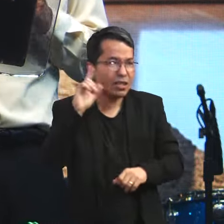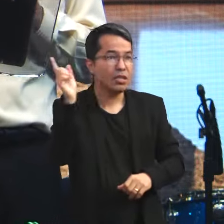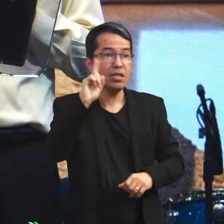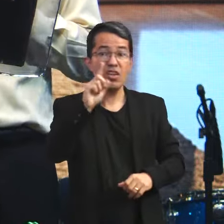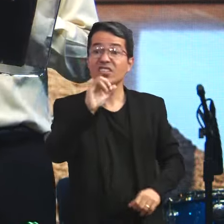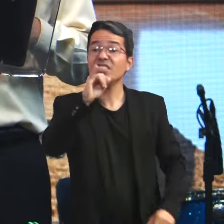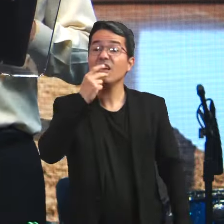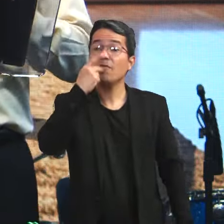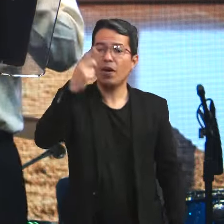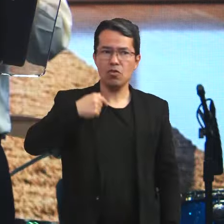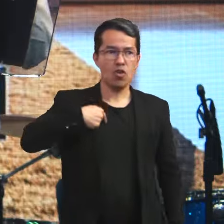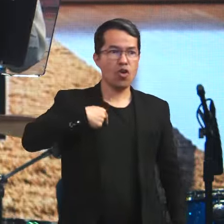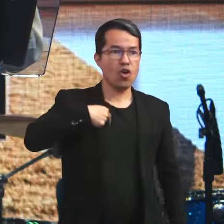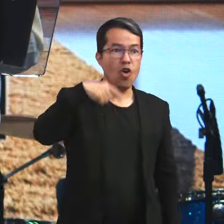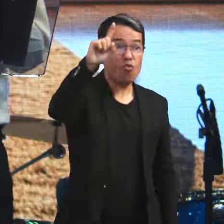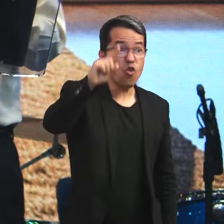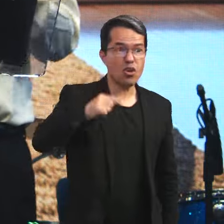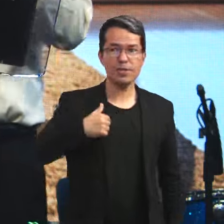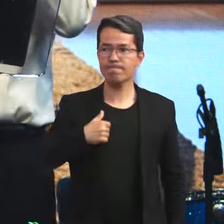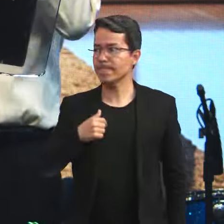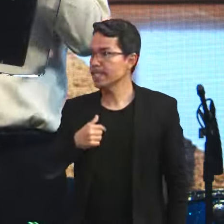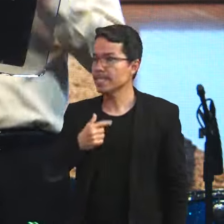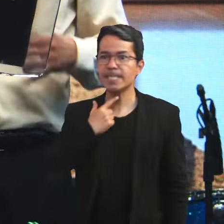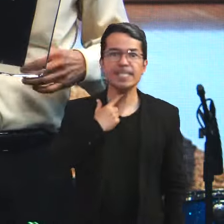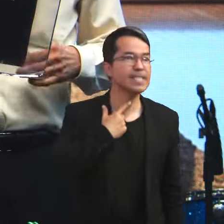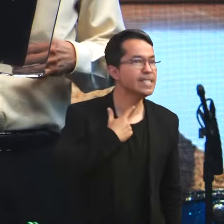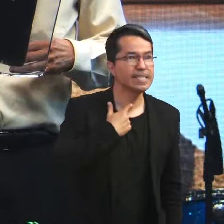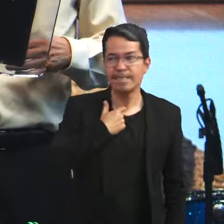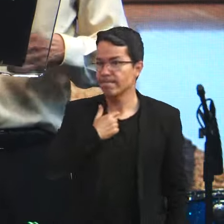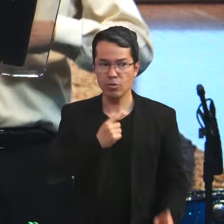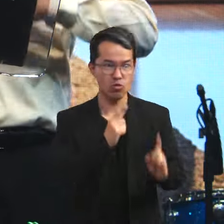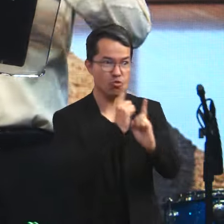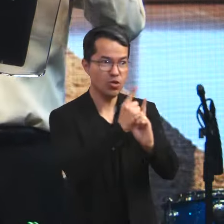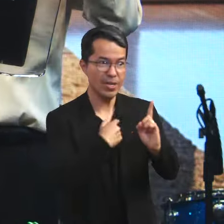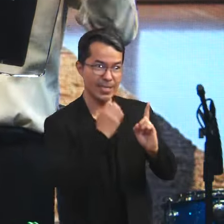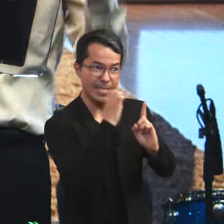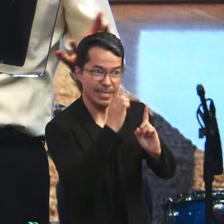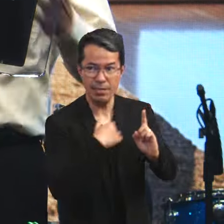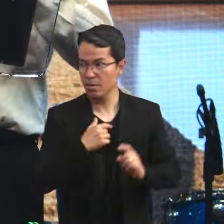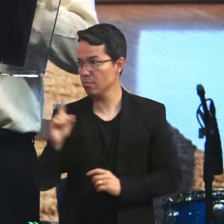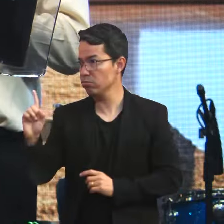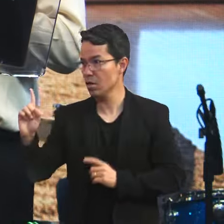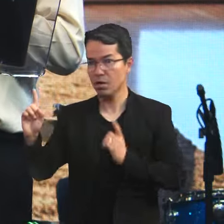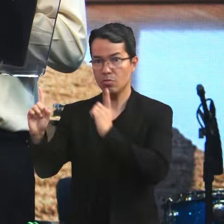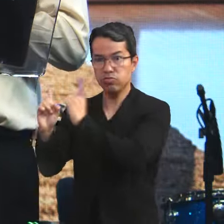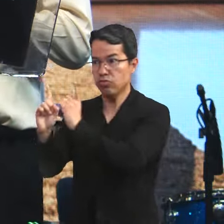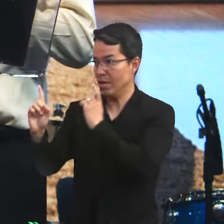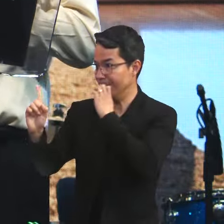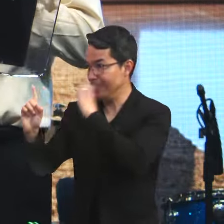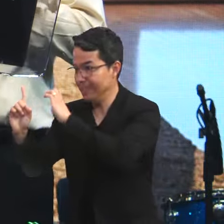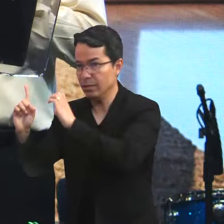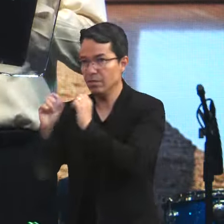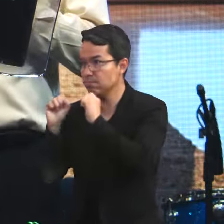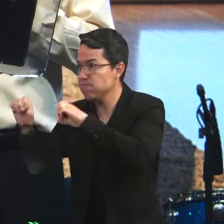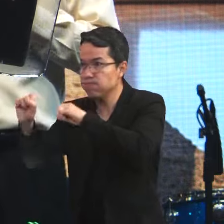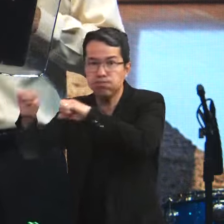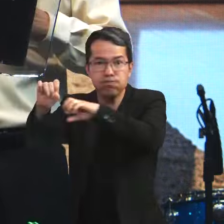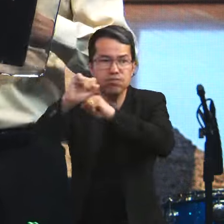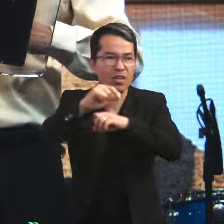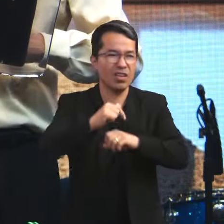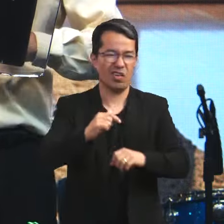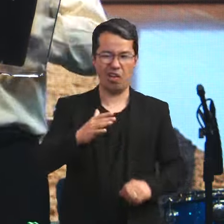tomamos a decisão de compartir evangel de compartilhar o evangelho vamos de coinci vamos depender de